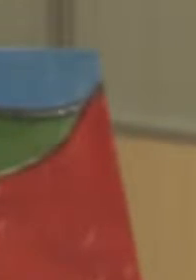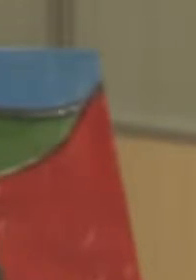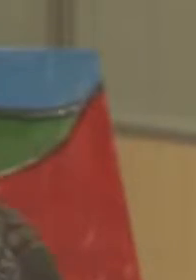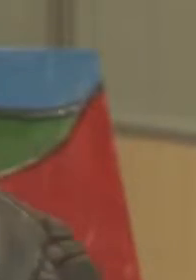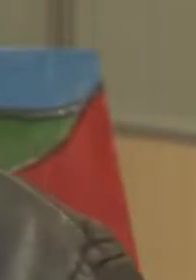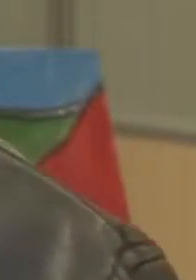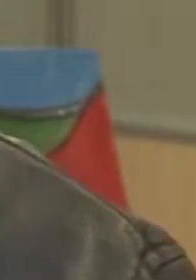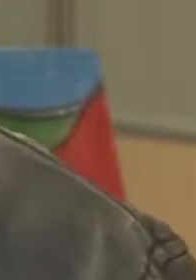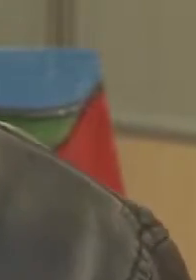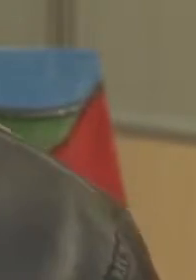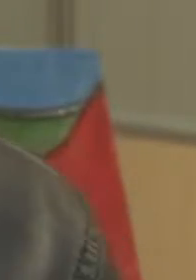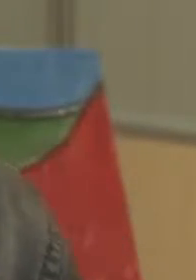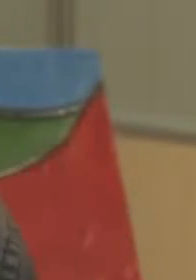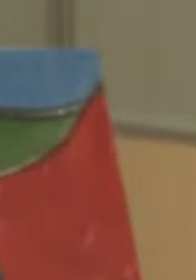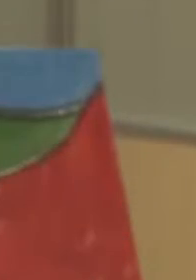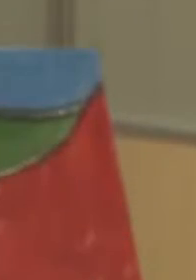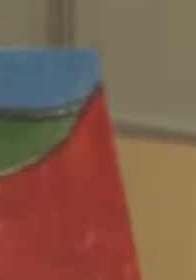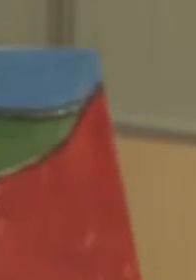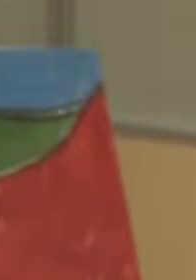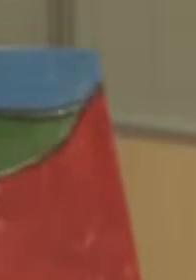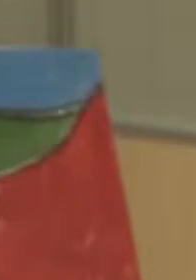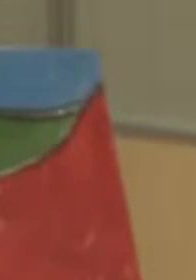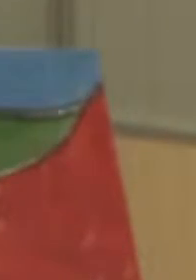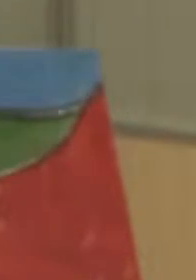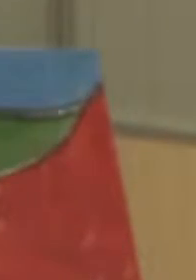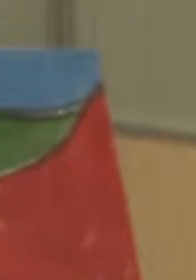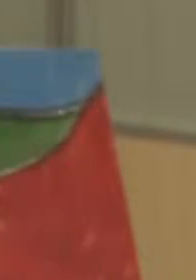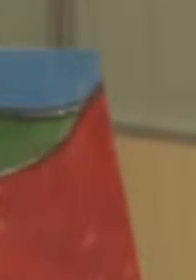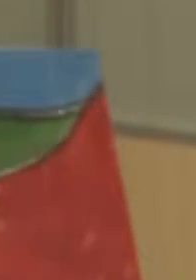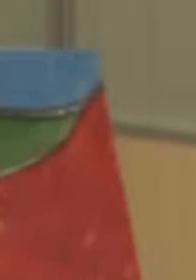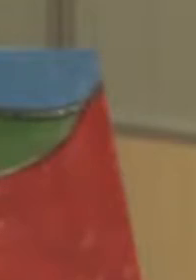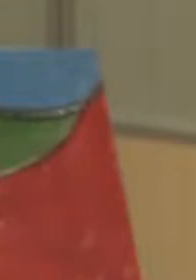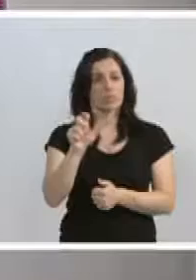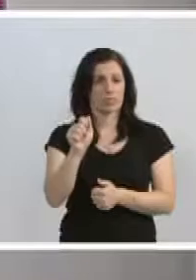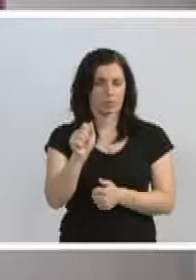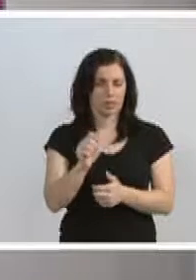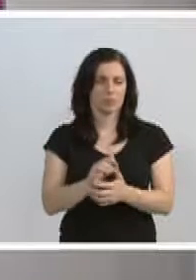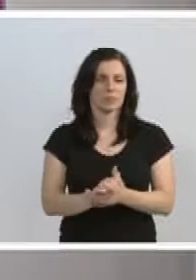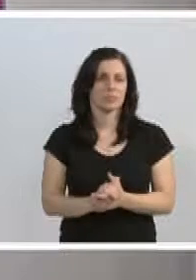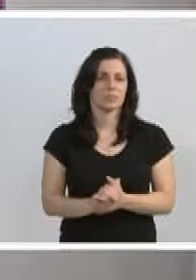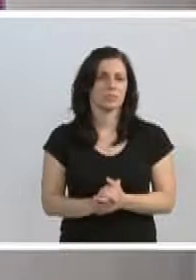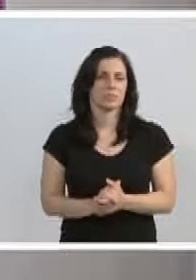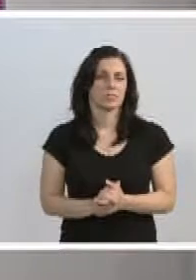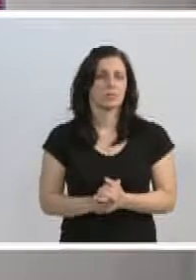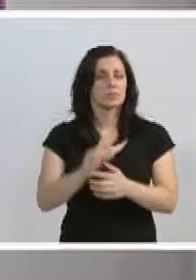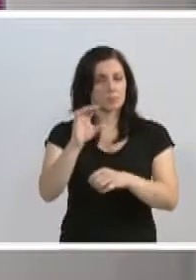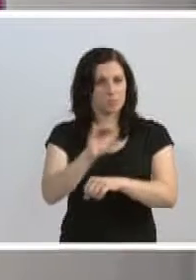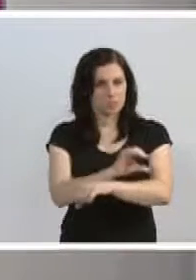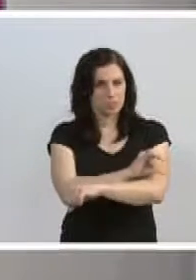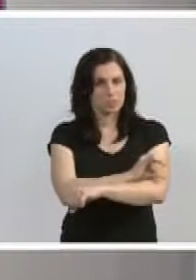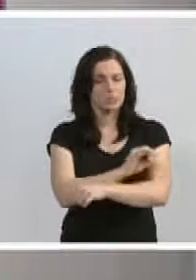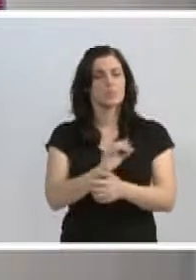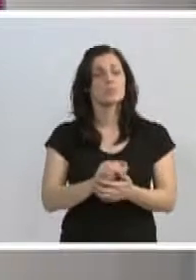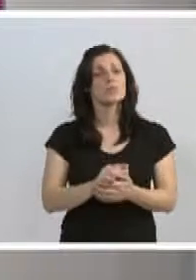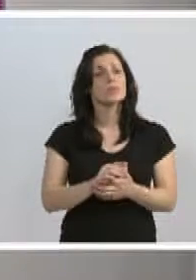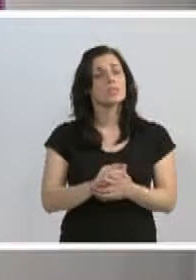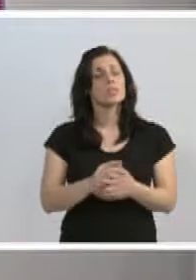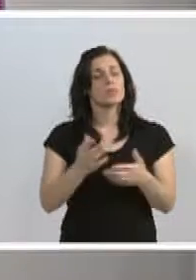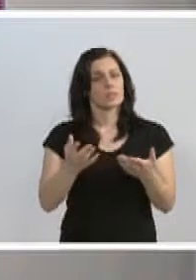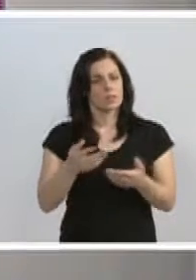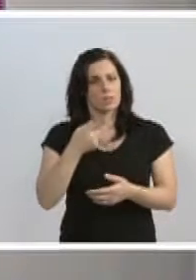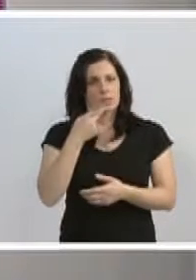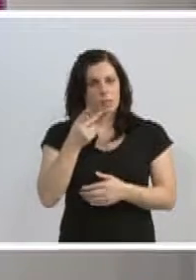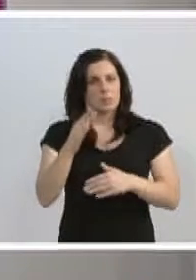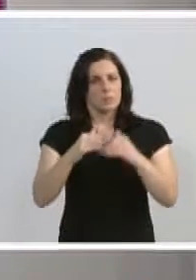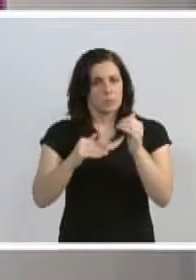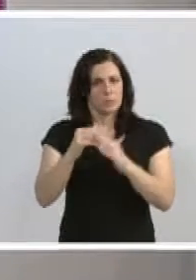para um transformador que atenda à real necessidade da rua Paulo Zingel Filho. O vereador Jens Manta, do PSDB, comentou a realização